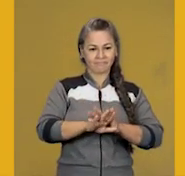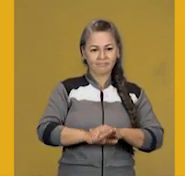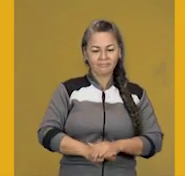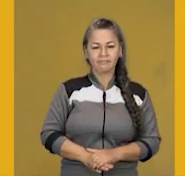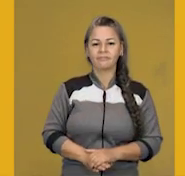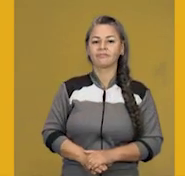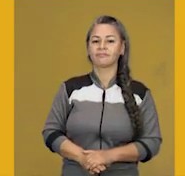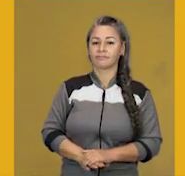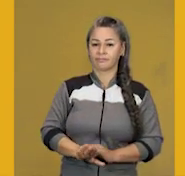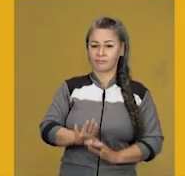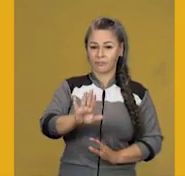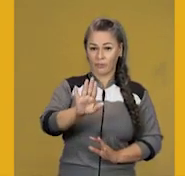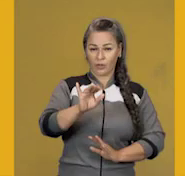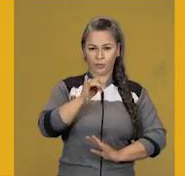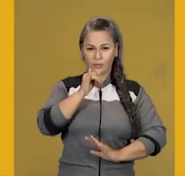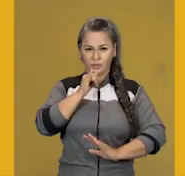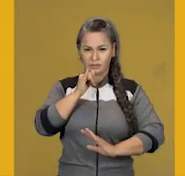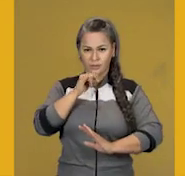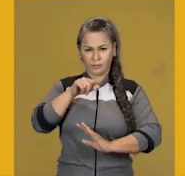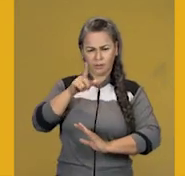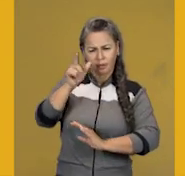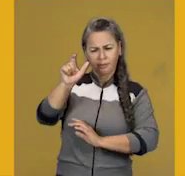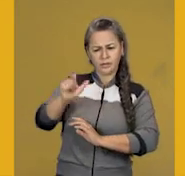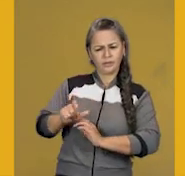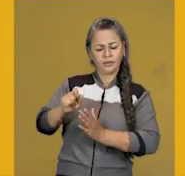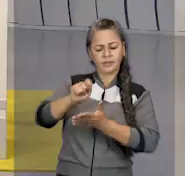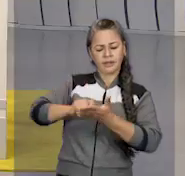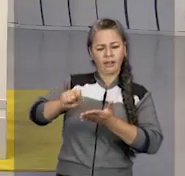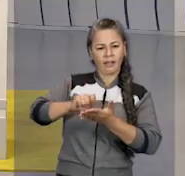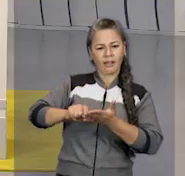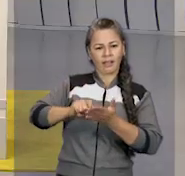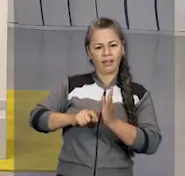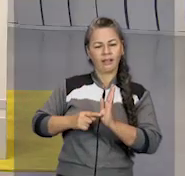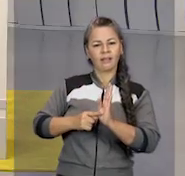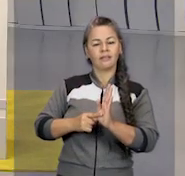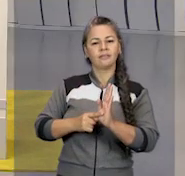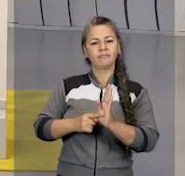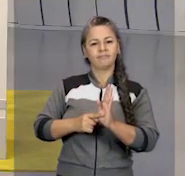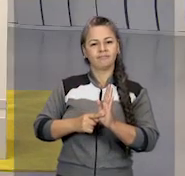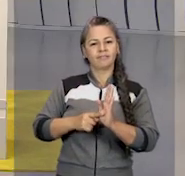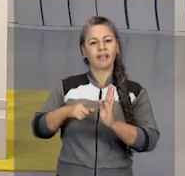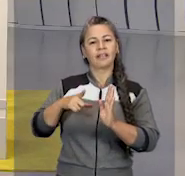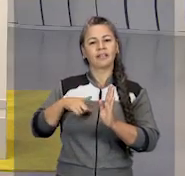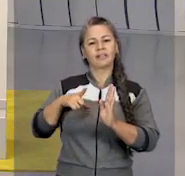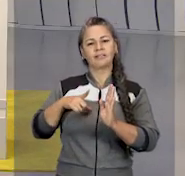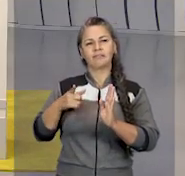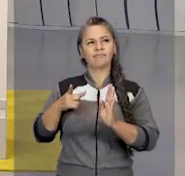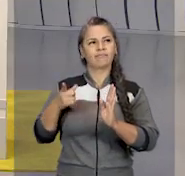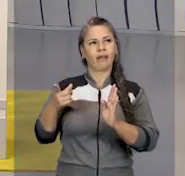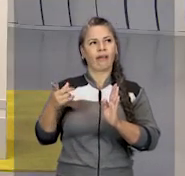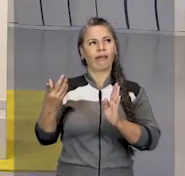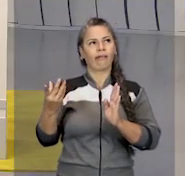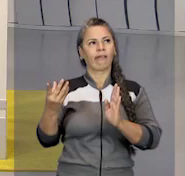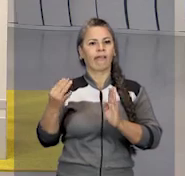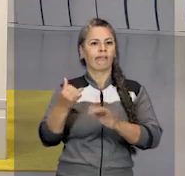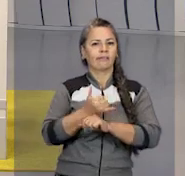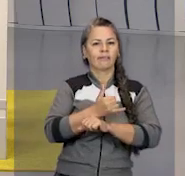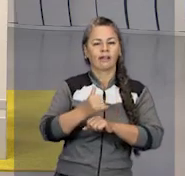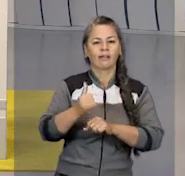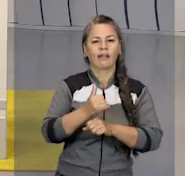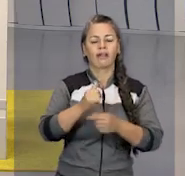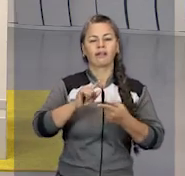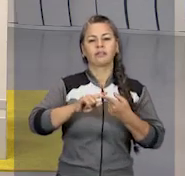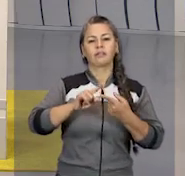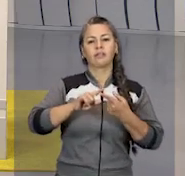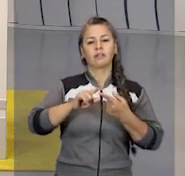quem compõe, quem escreve, vai recorrer aí, né, à musicalidade, ao ritmo,